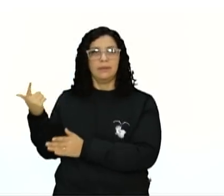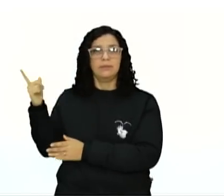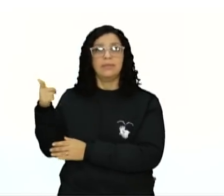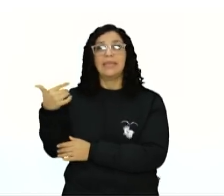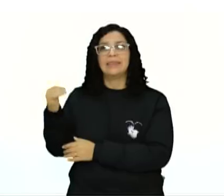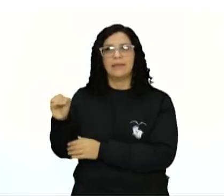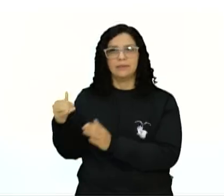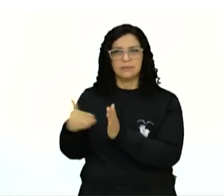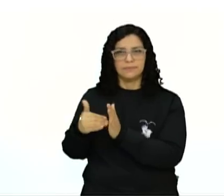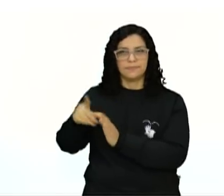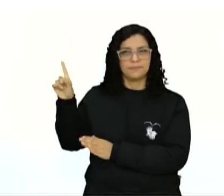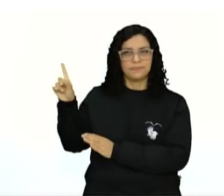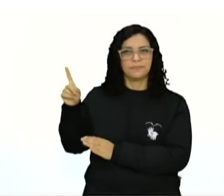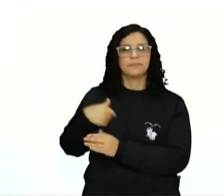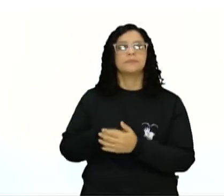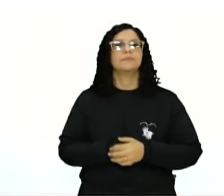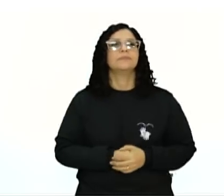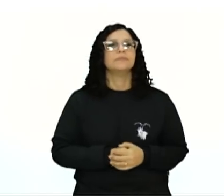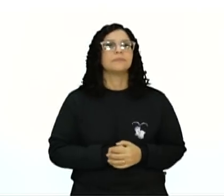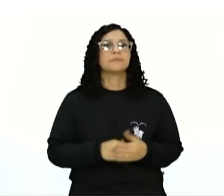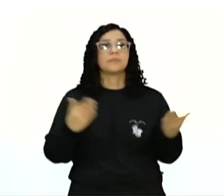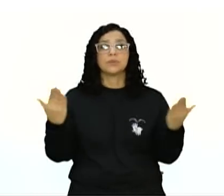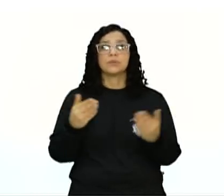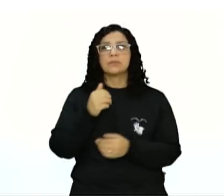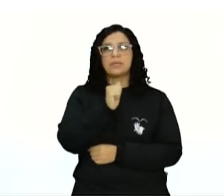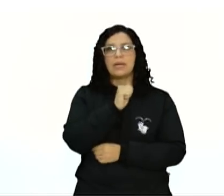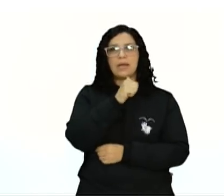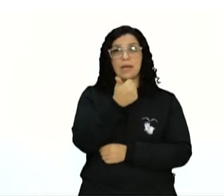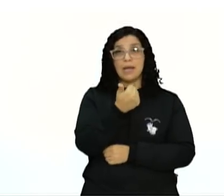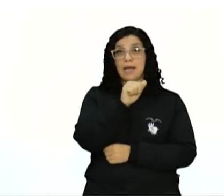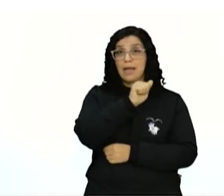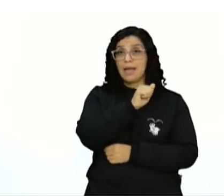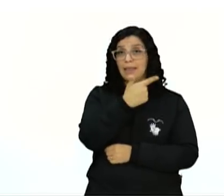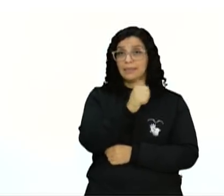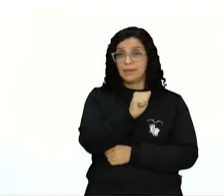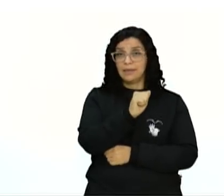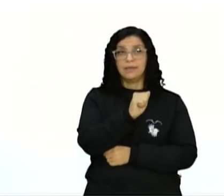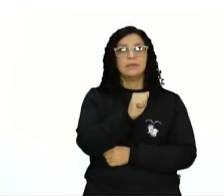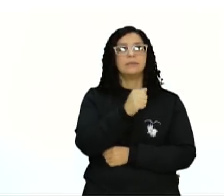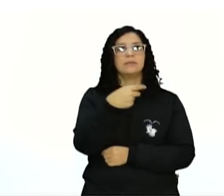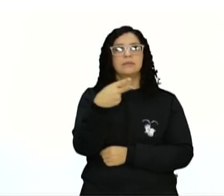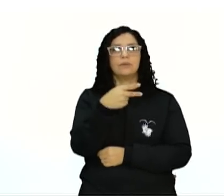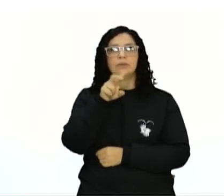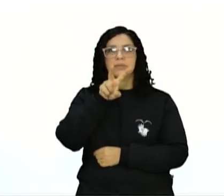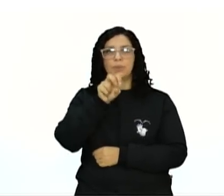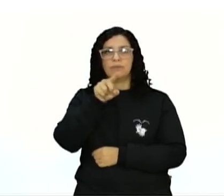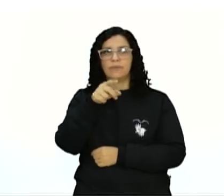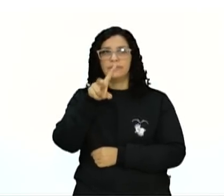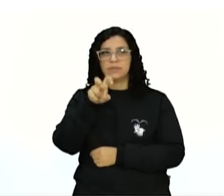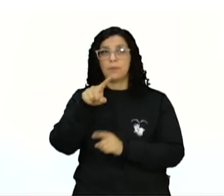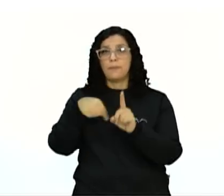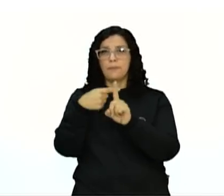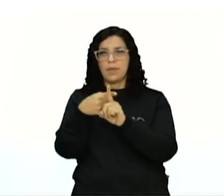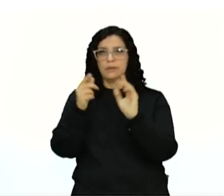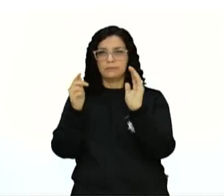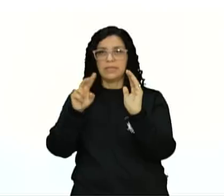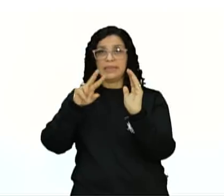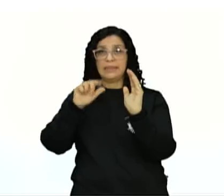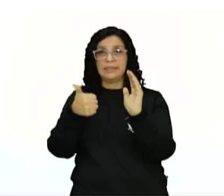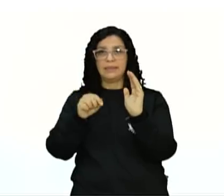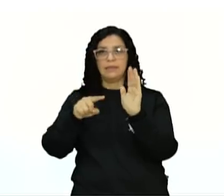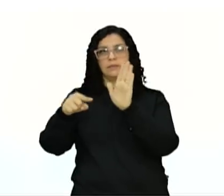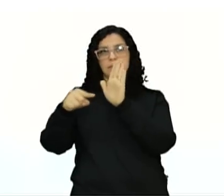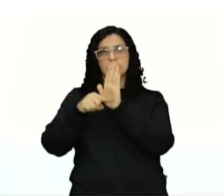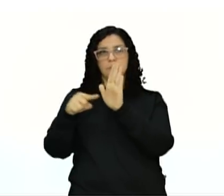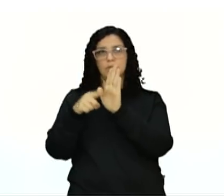10 termos, tá? Quero descobrir qual que é o A10. Então, vamos lá. Substituo o A1 por 50,25, substituo o